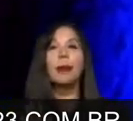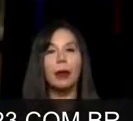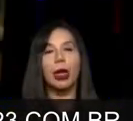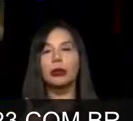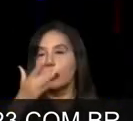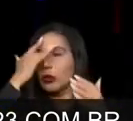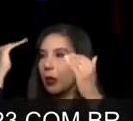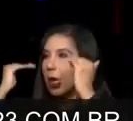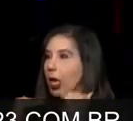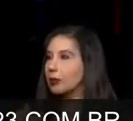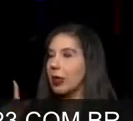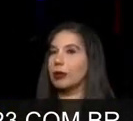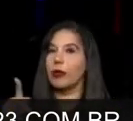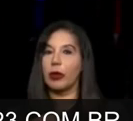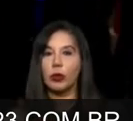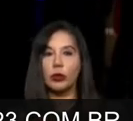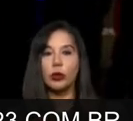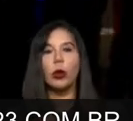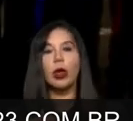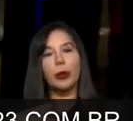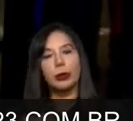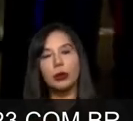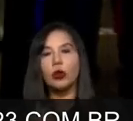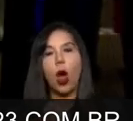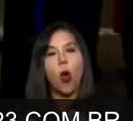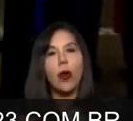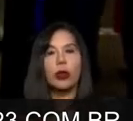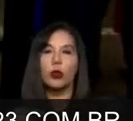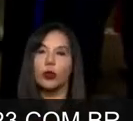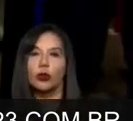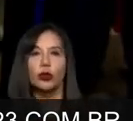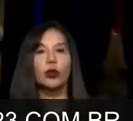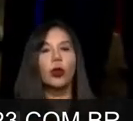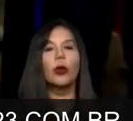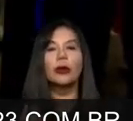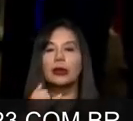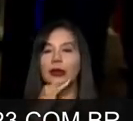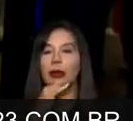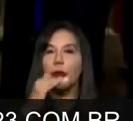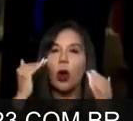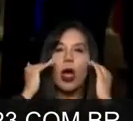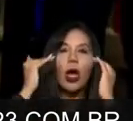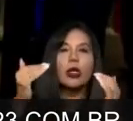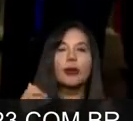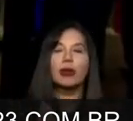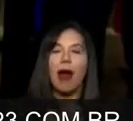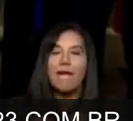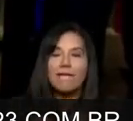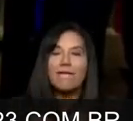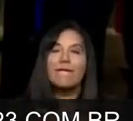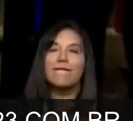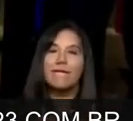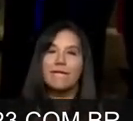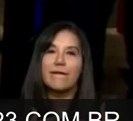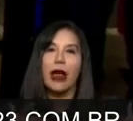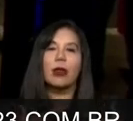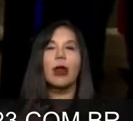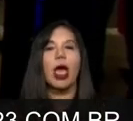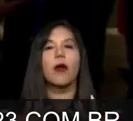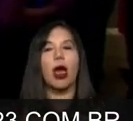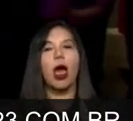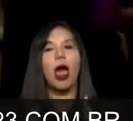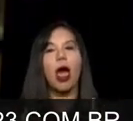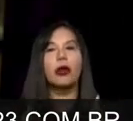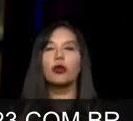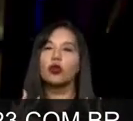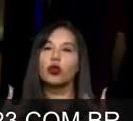pelos treinadores, então me sinto muito acolhida por todos, então tenho esse respeito, esse afeto. Mas eu espero sim que